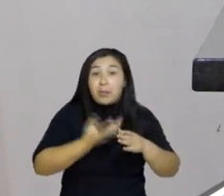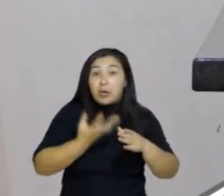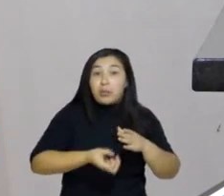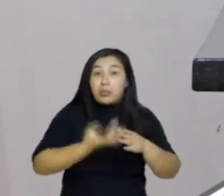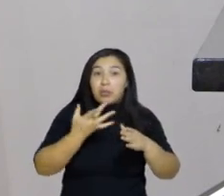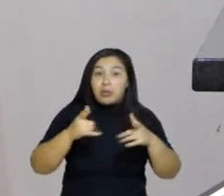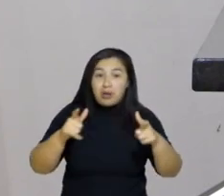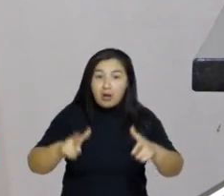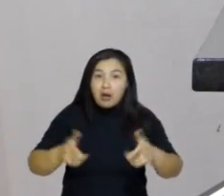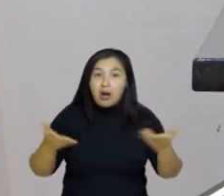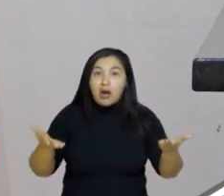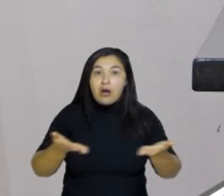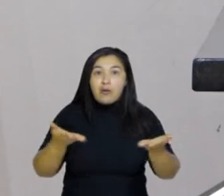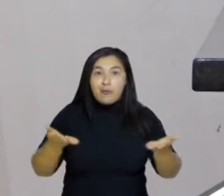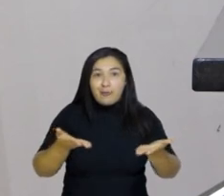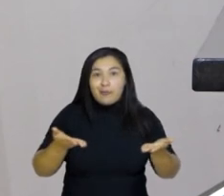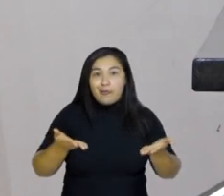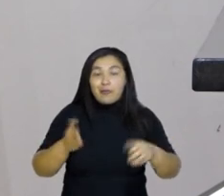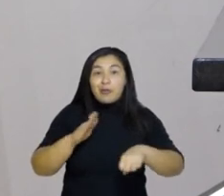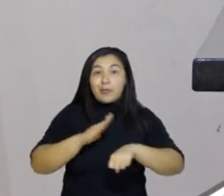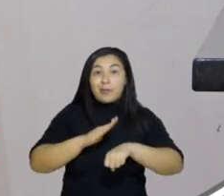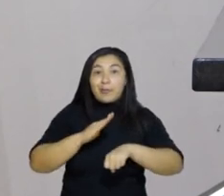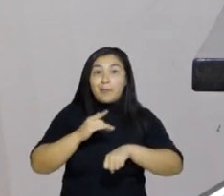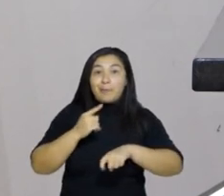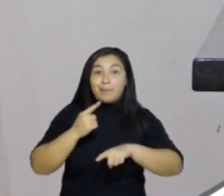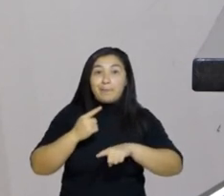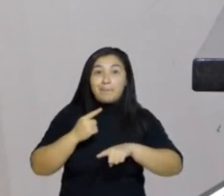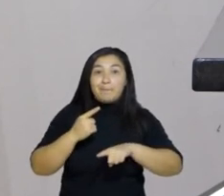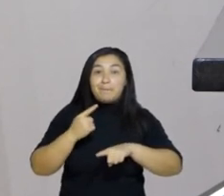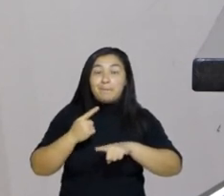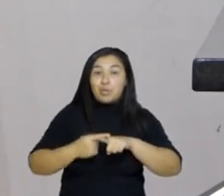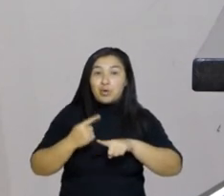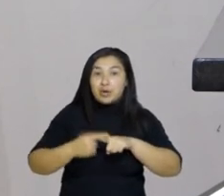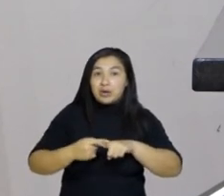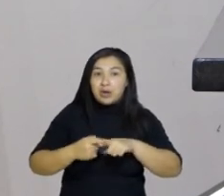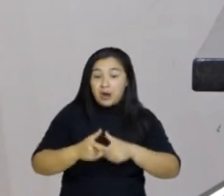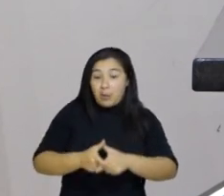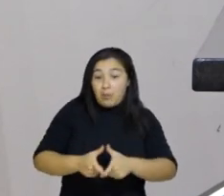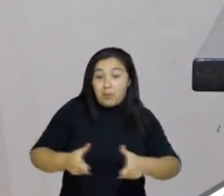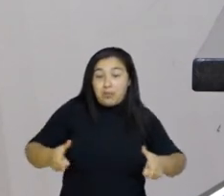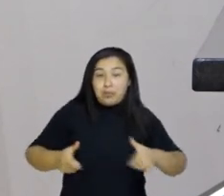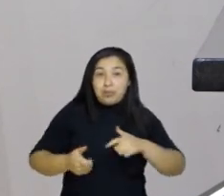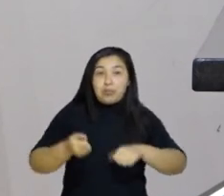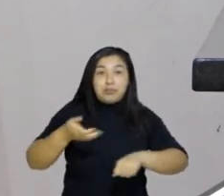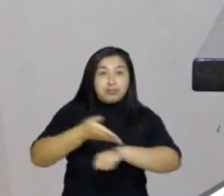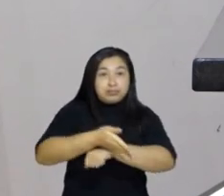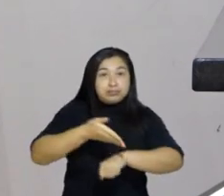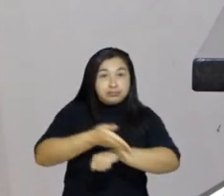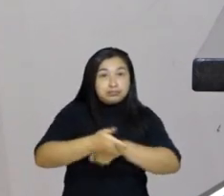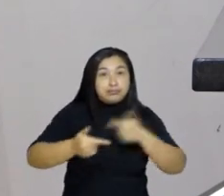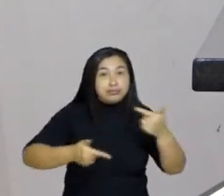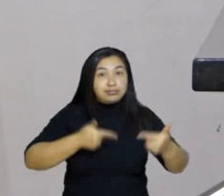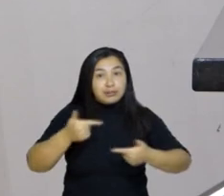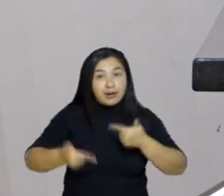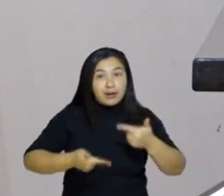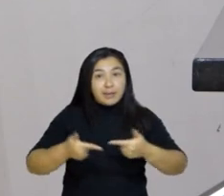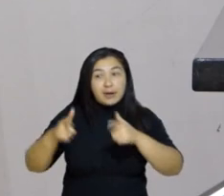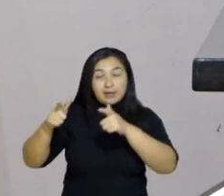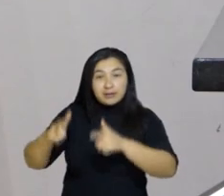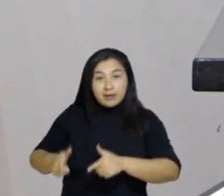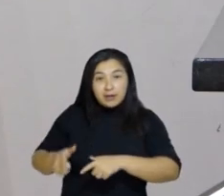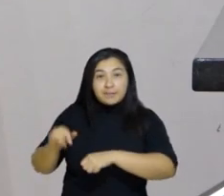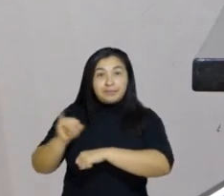culminante, quando a maior capacidade de empregos será gerada, em Itajaí. Então, Itajaí, que já